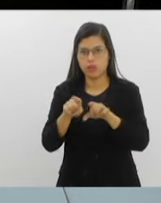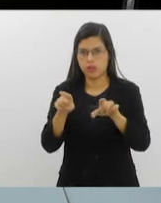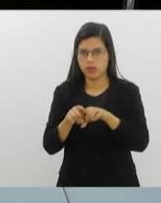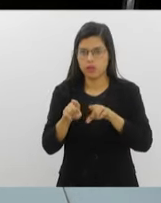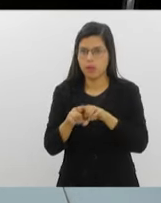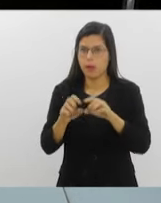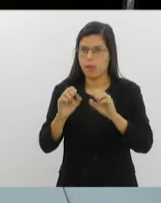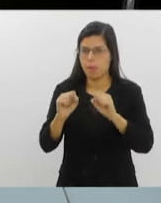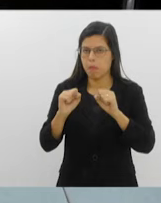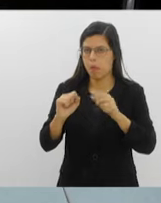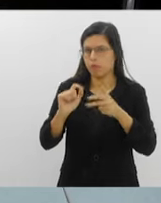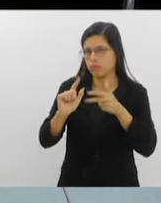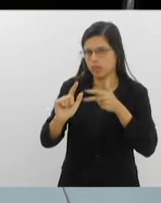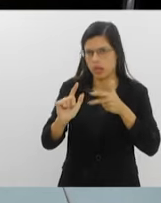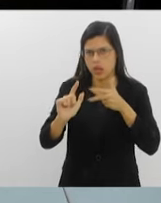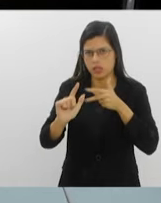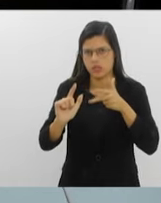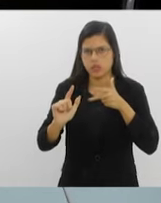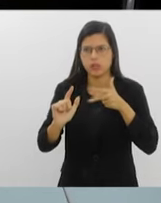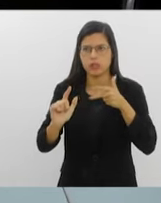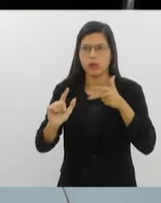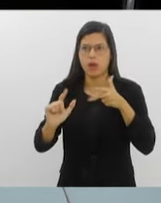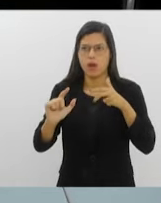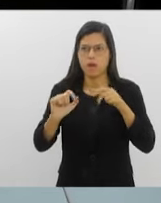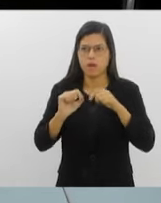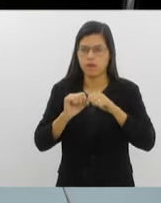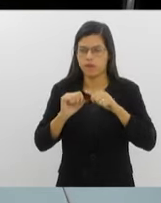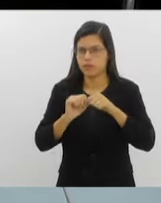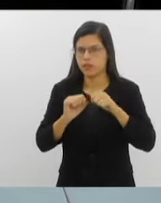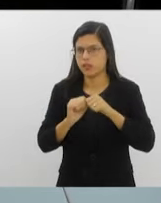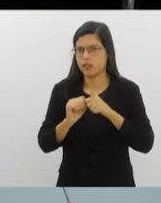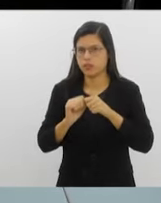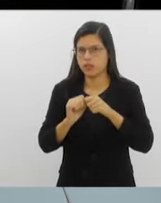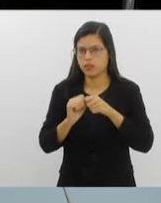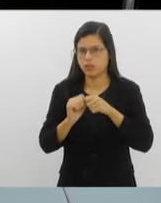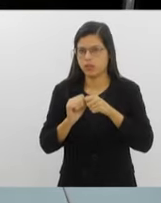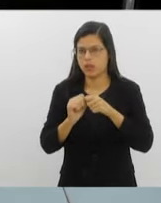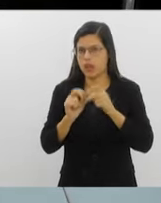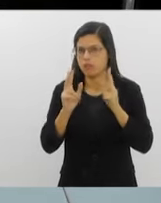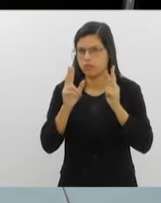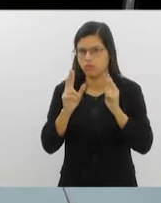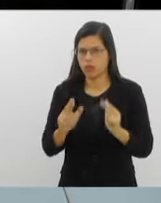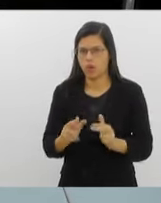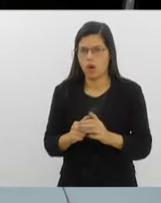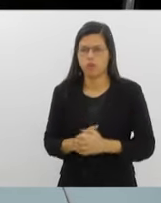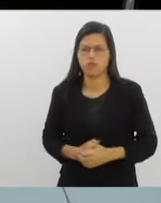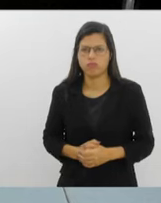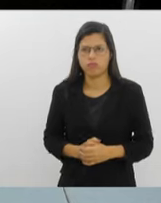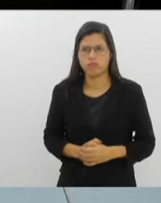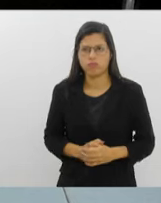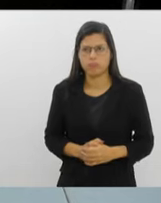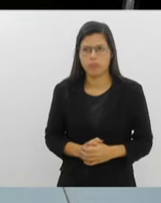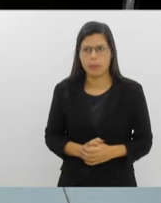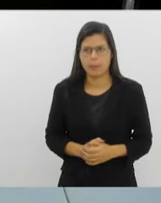sobre matéria eleitoral, fazer a mesma afirmação.